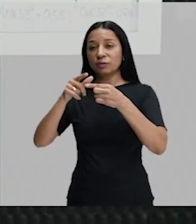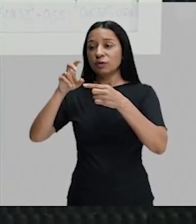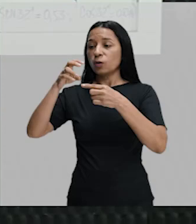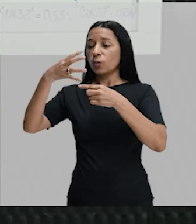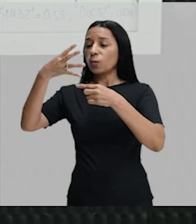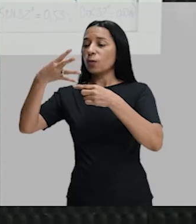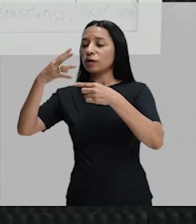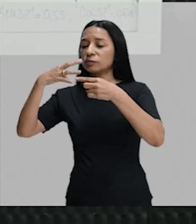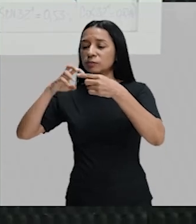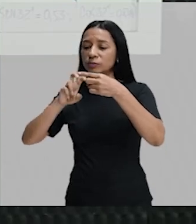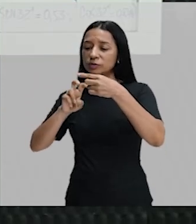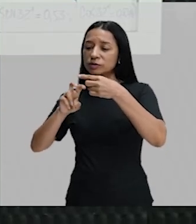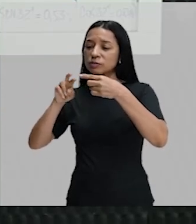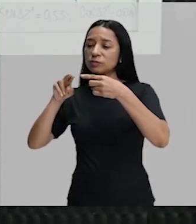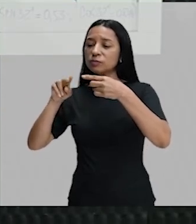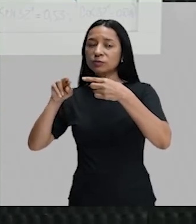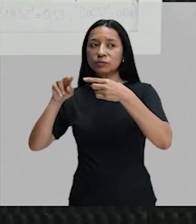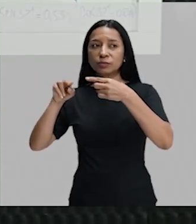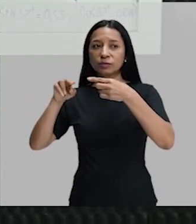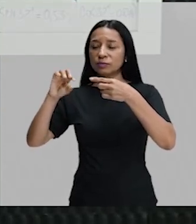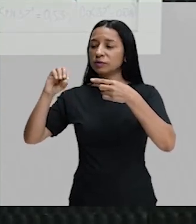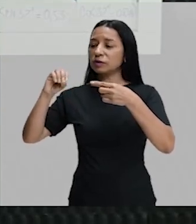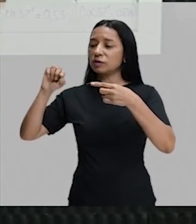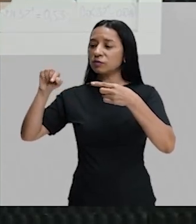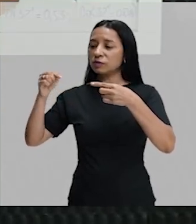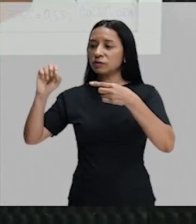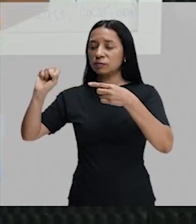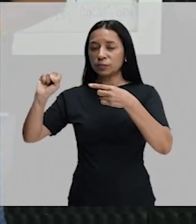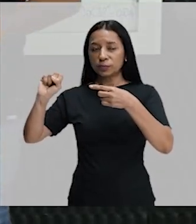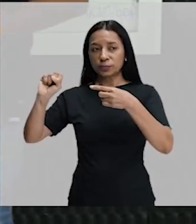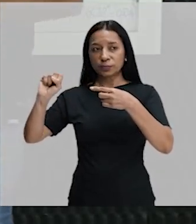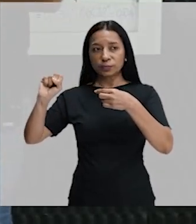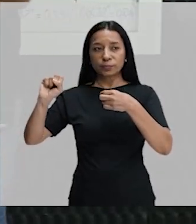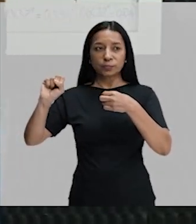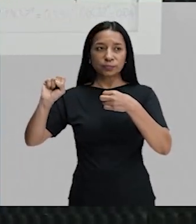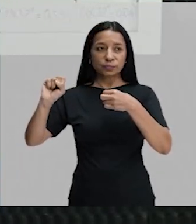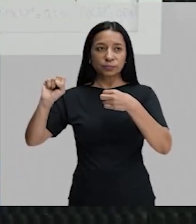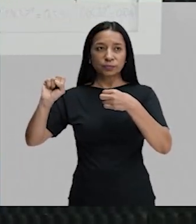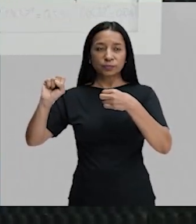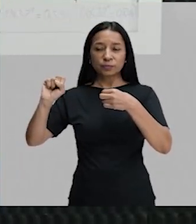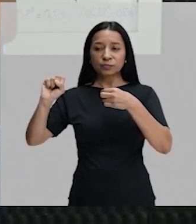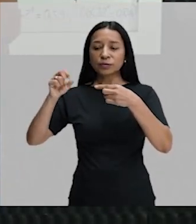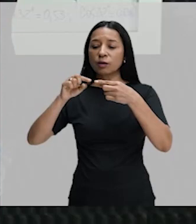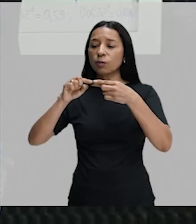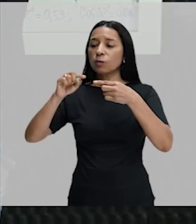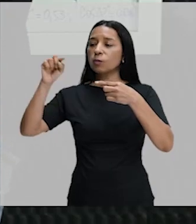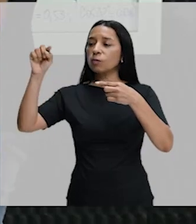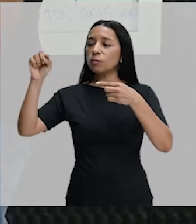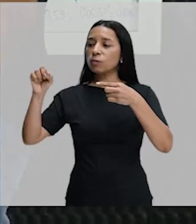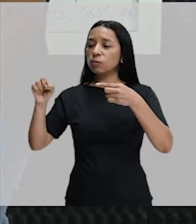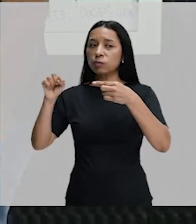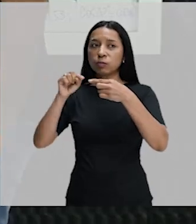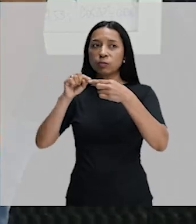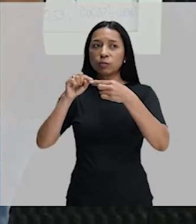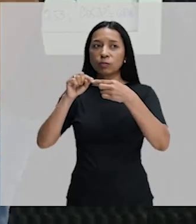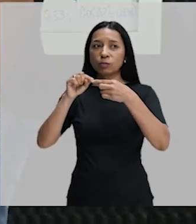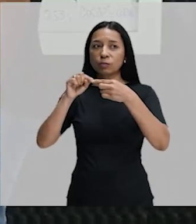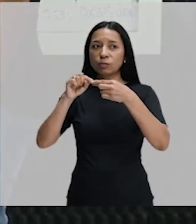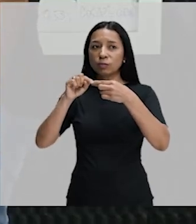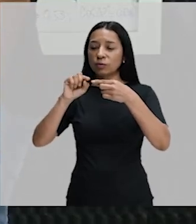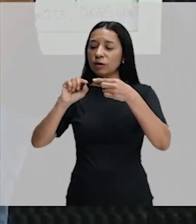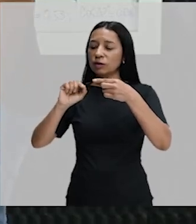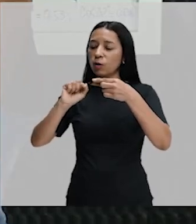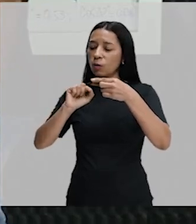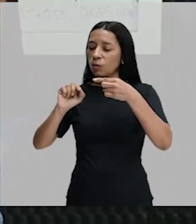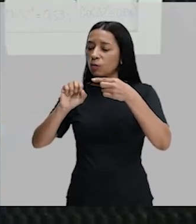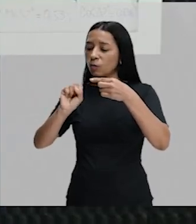dividir 4 por 5, você vai encontrar 0,8. E no triângulo maior, o cateto adjacente é